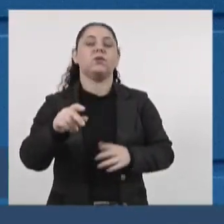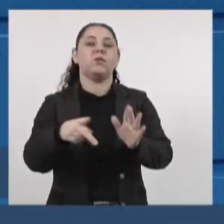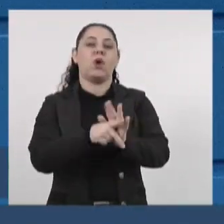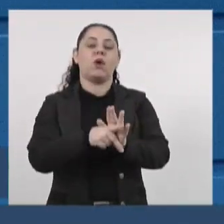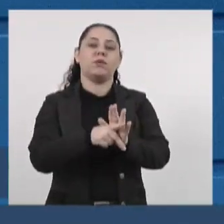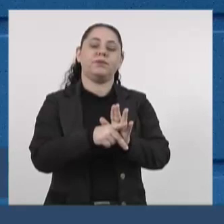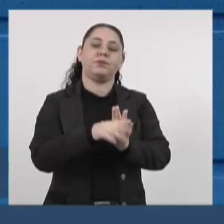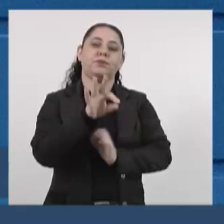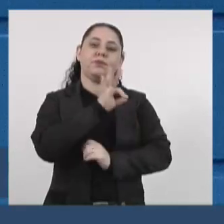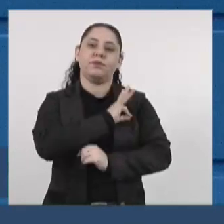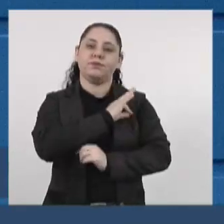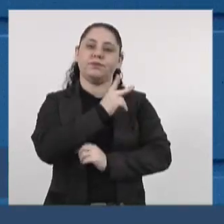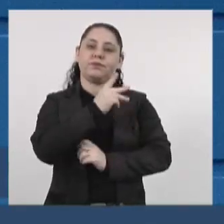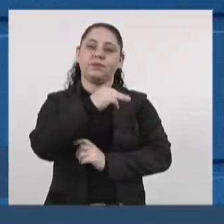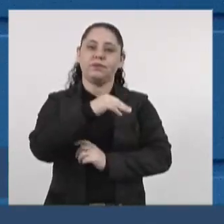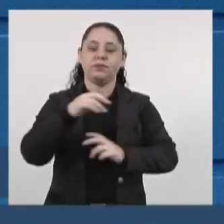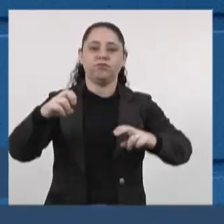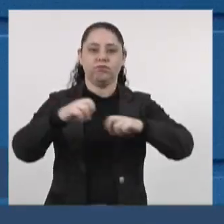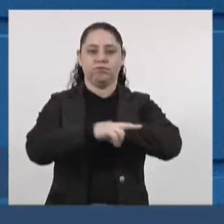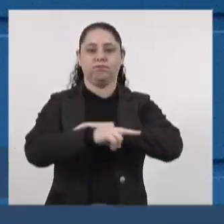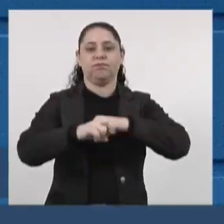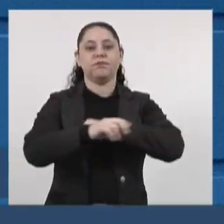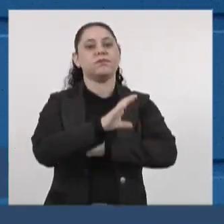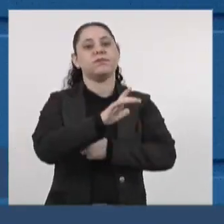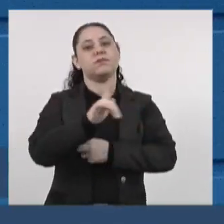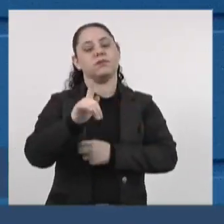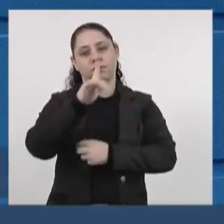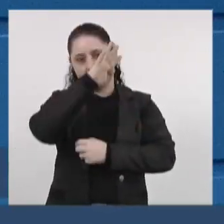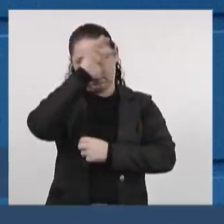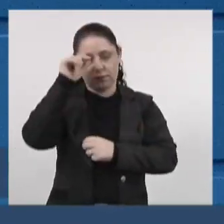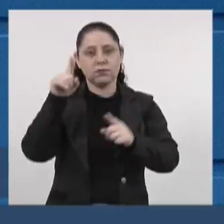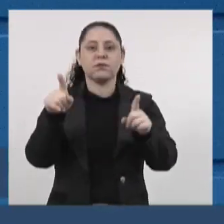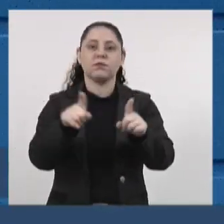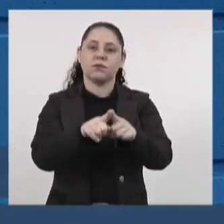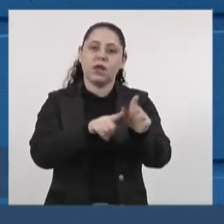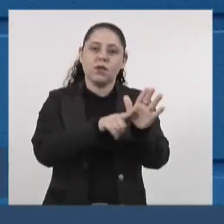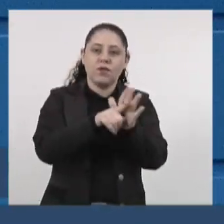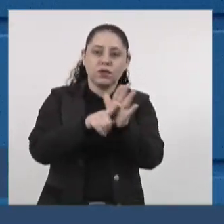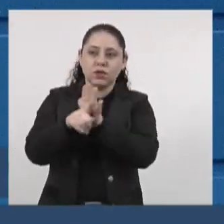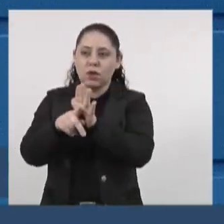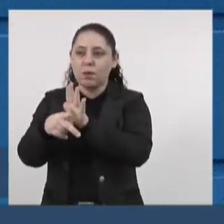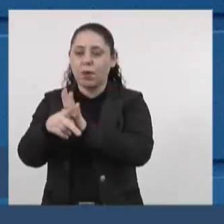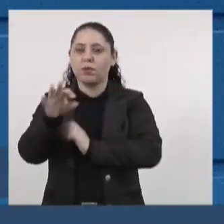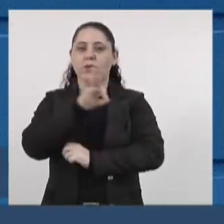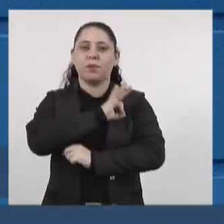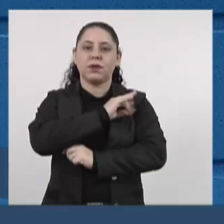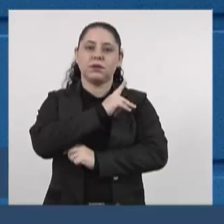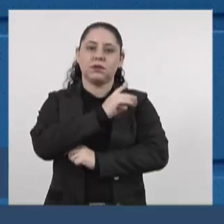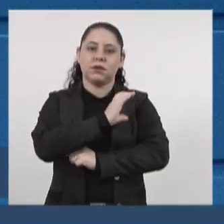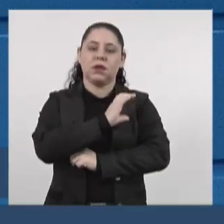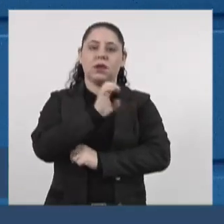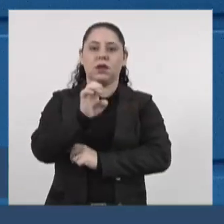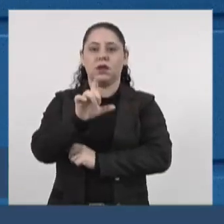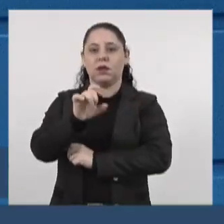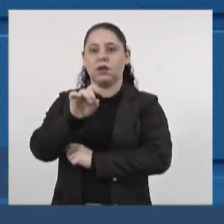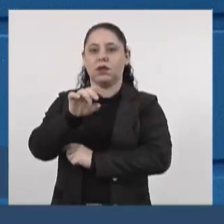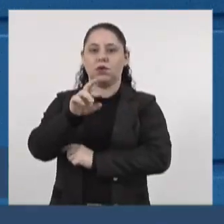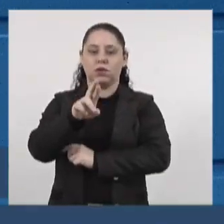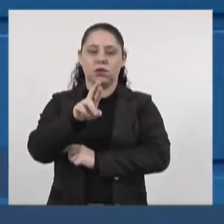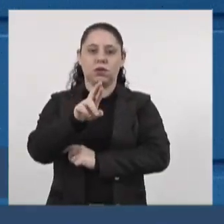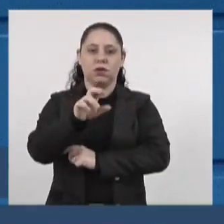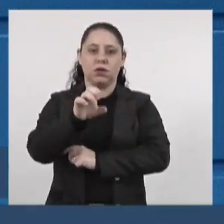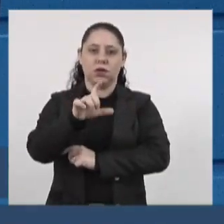batalhão da Polícia Militar de Trânsito, Campo Grande MS, bem como o investigador da Polícia Civil, Helder Elias Dantas